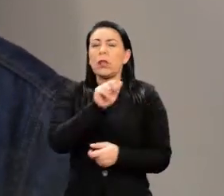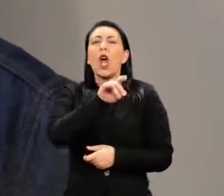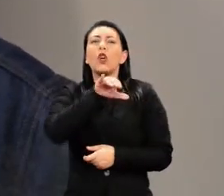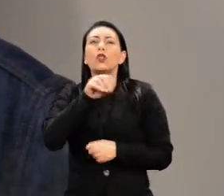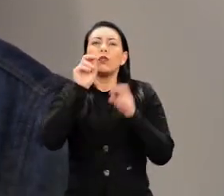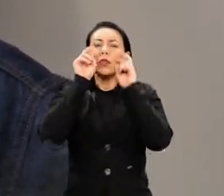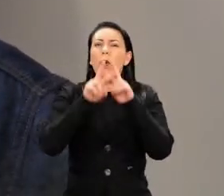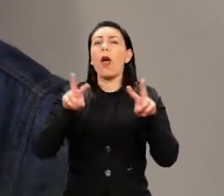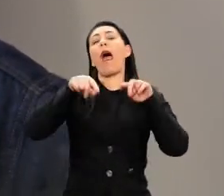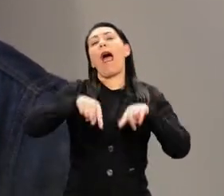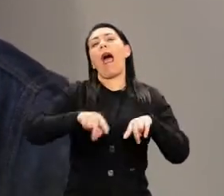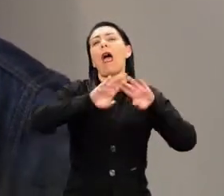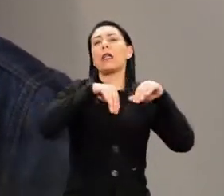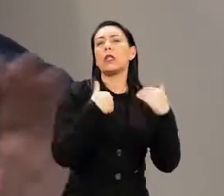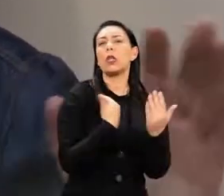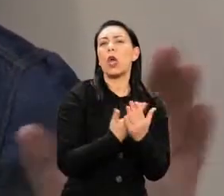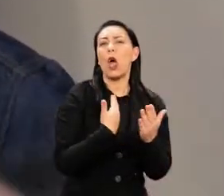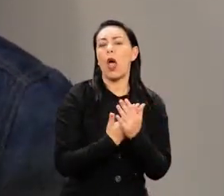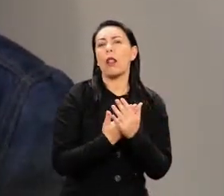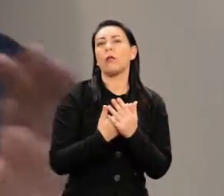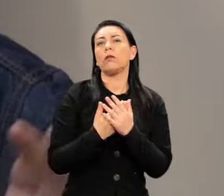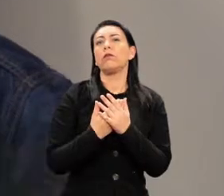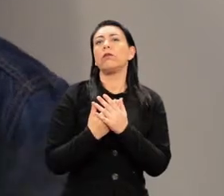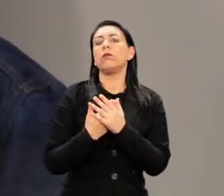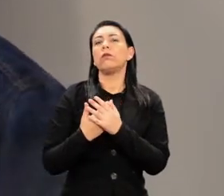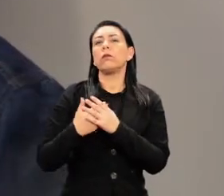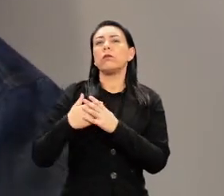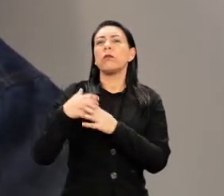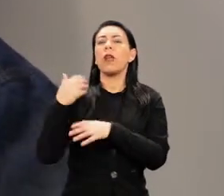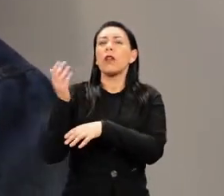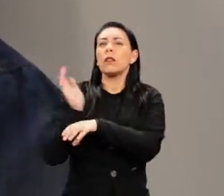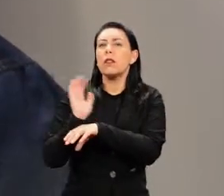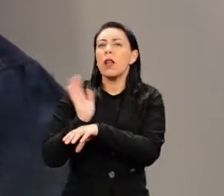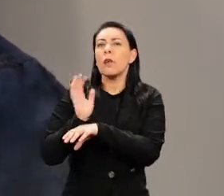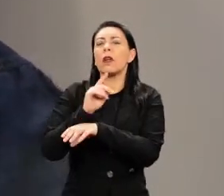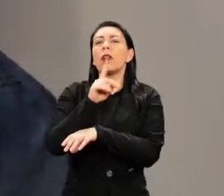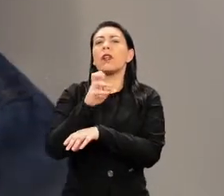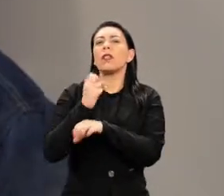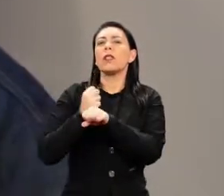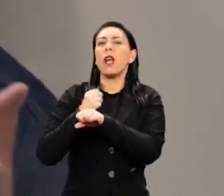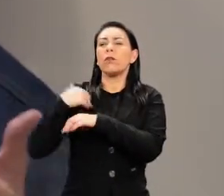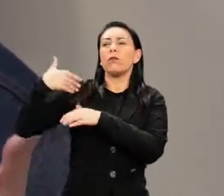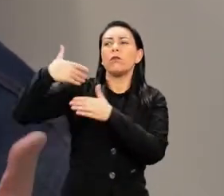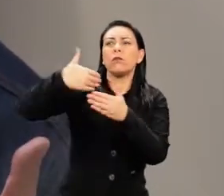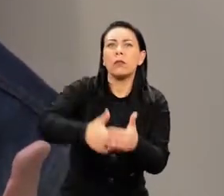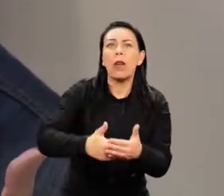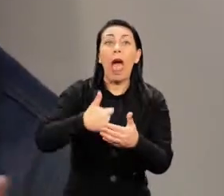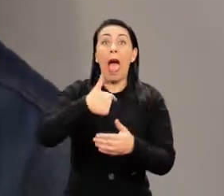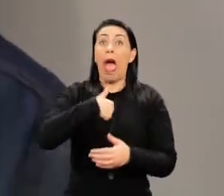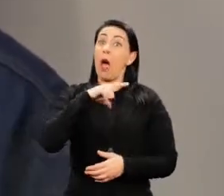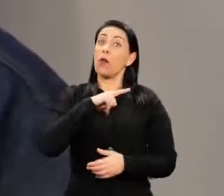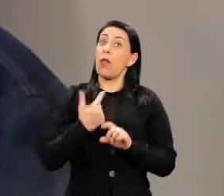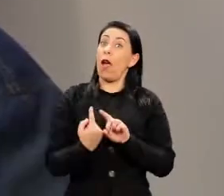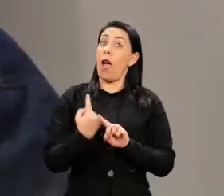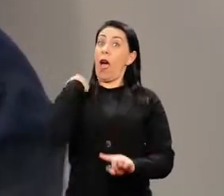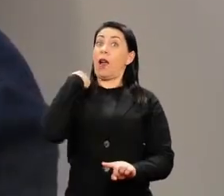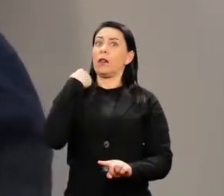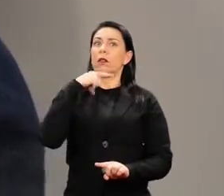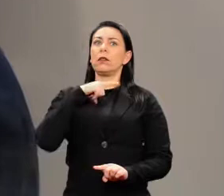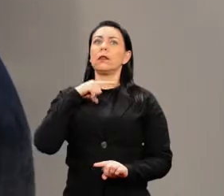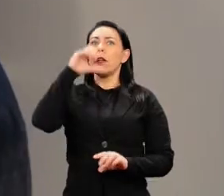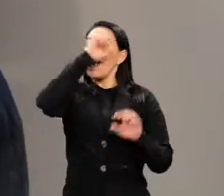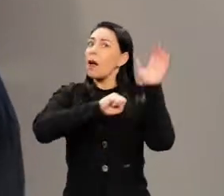de cinema aqui cerca de 15 anos pra cá surgiram eu sou de uma geração que anterior às escolas que a gente aprendeu a fazer